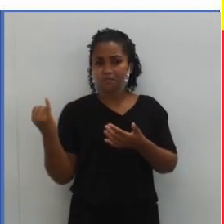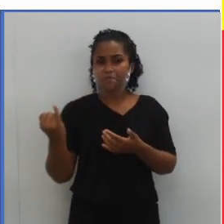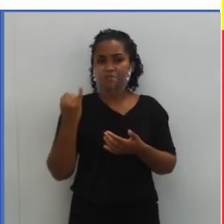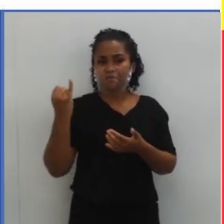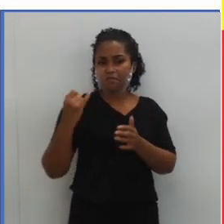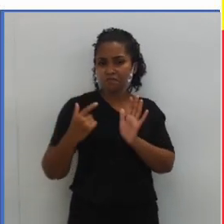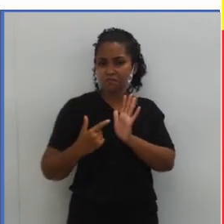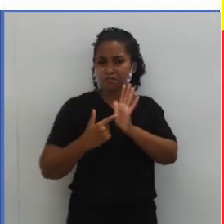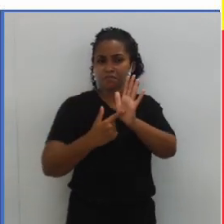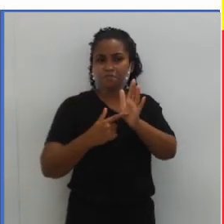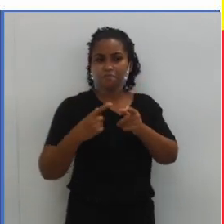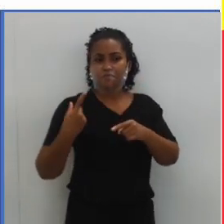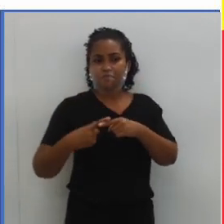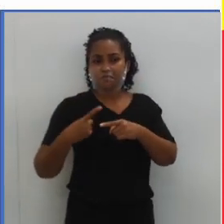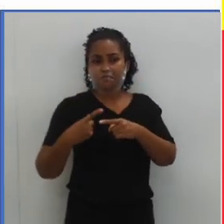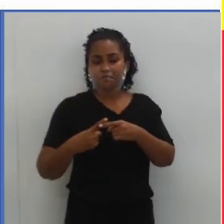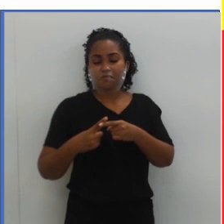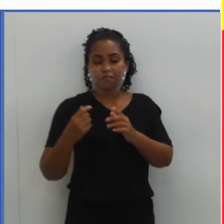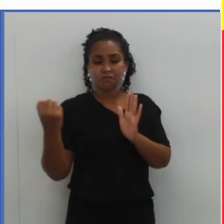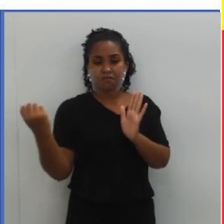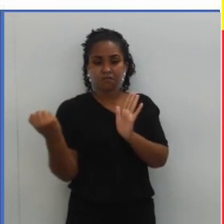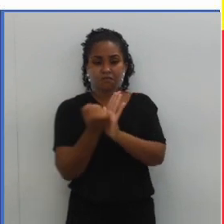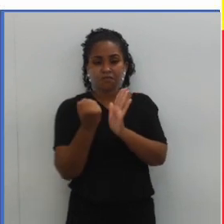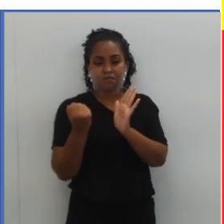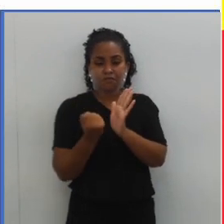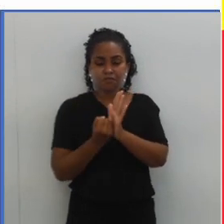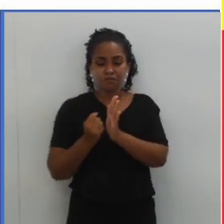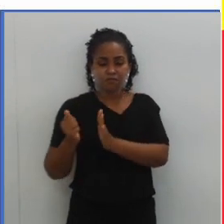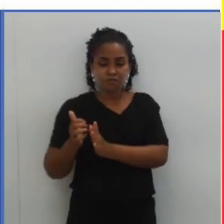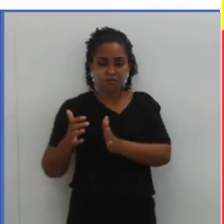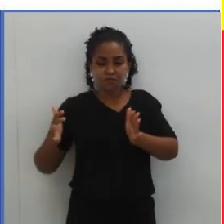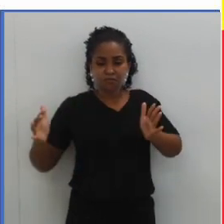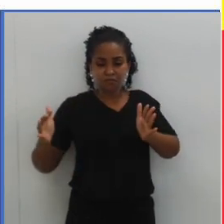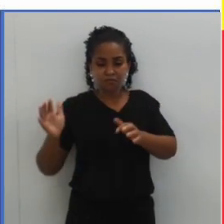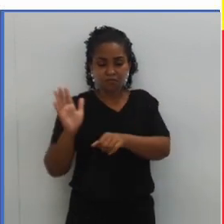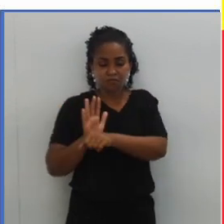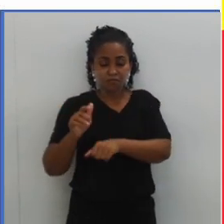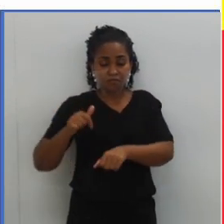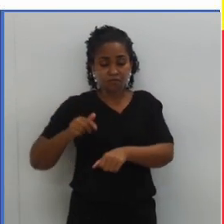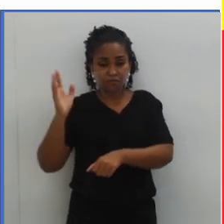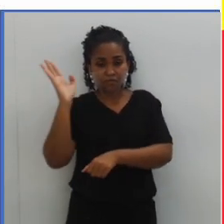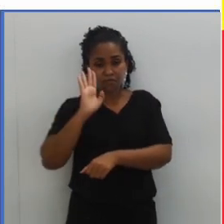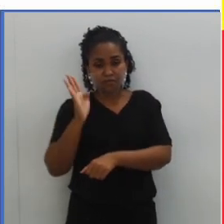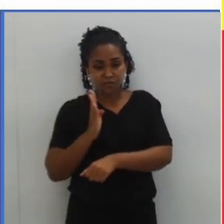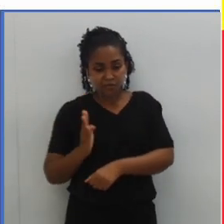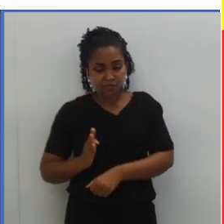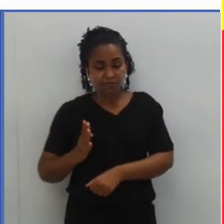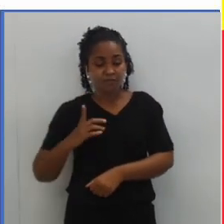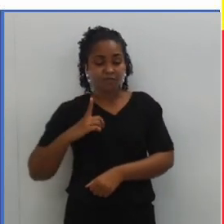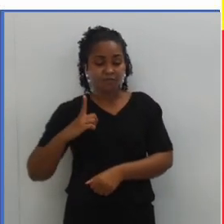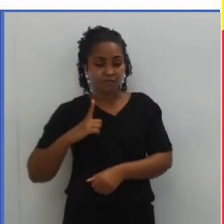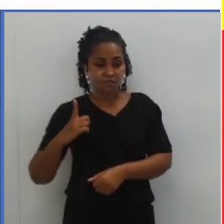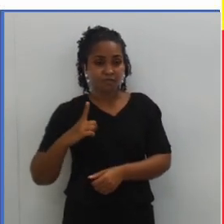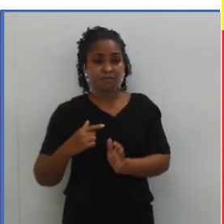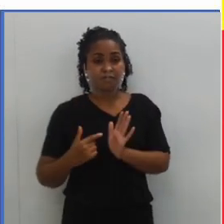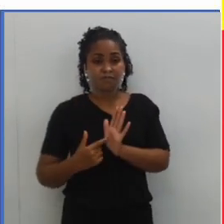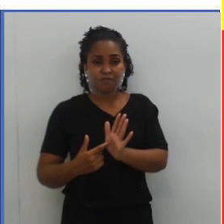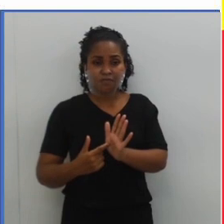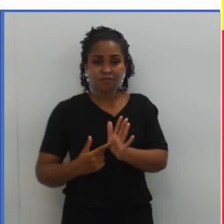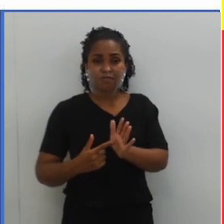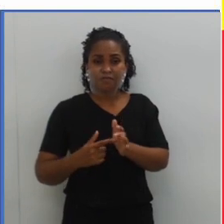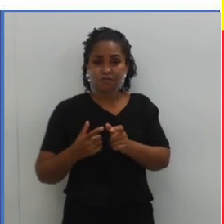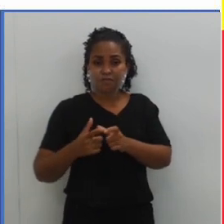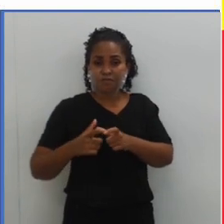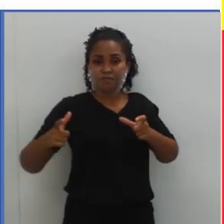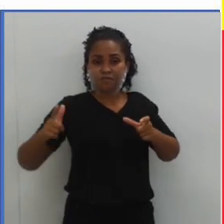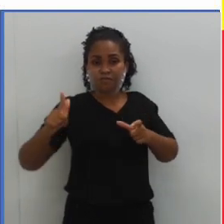em produções de documentários e longas-metragens, né, no Brasil. O longa Retribuição, de Gentil Ruiz, foi o primeiro a possuir um